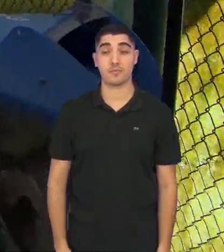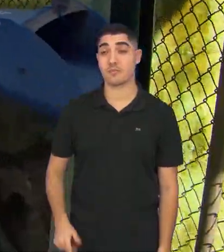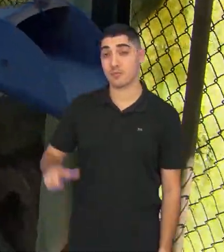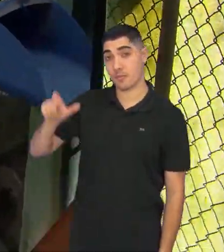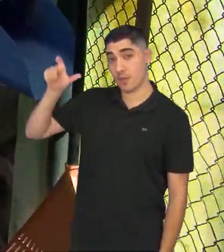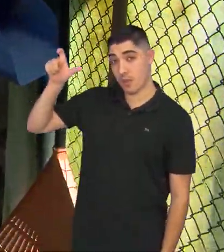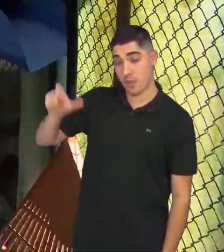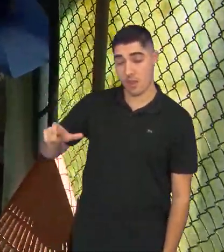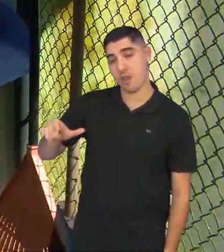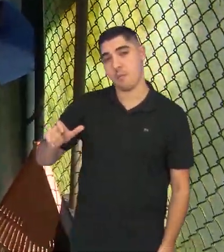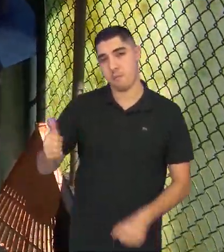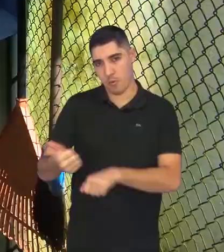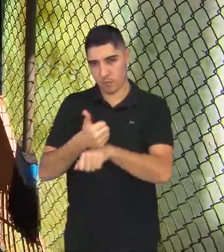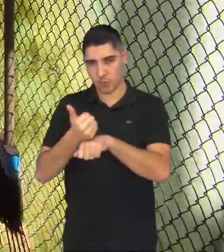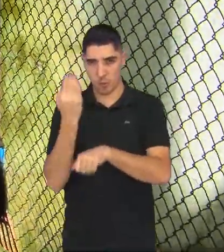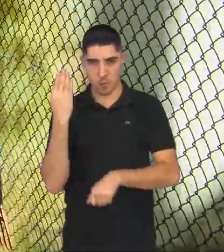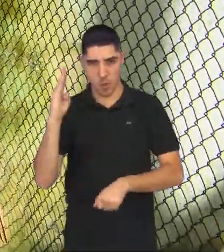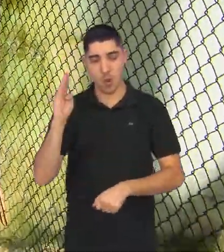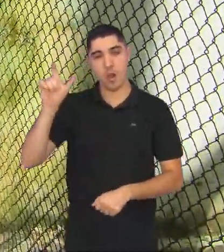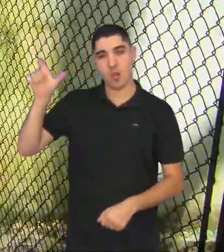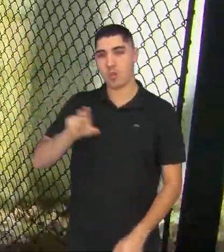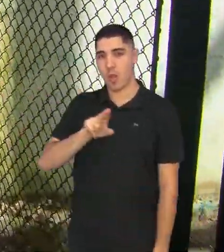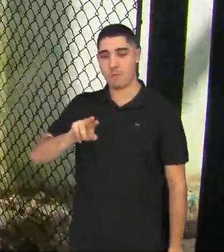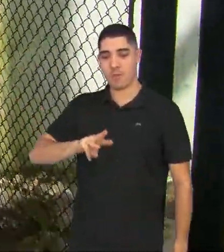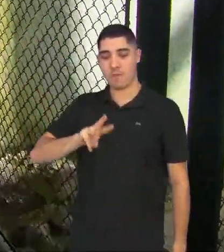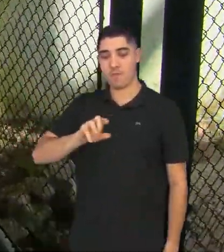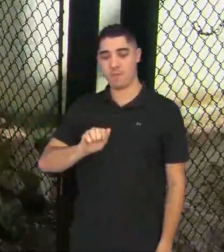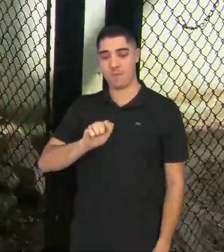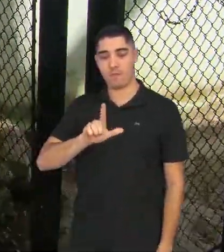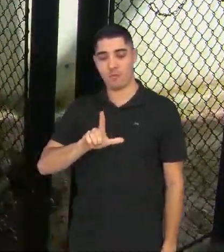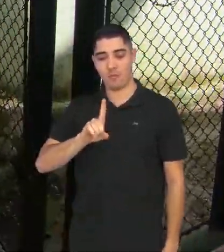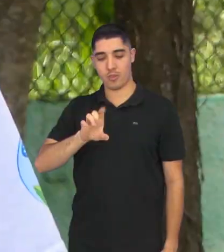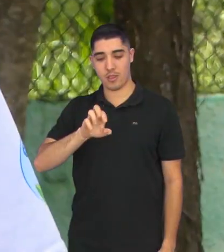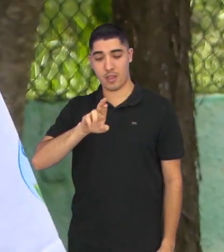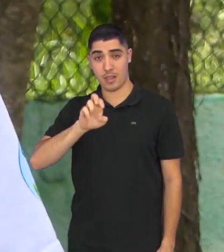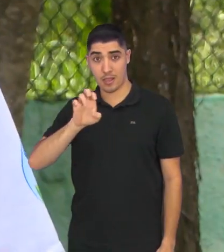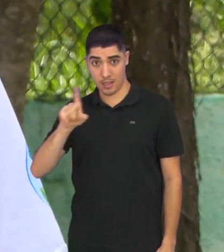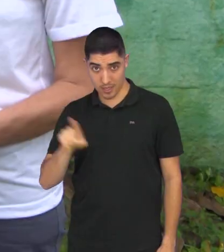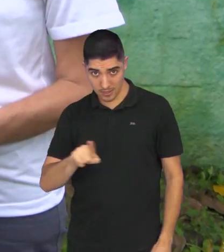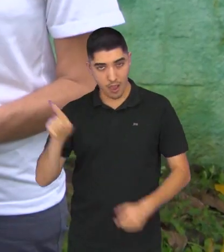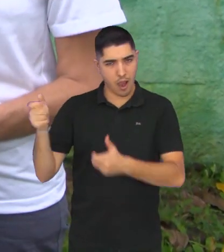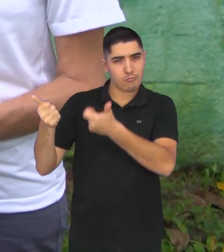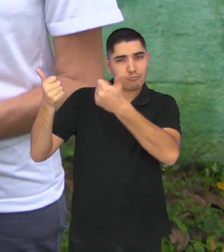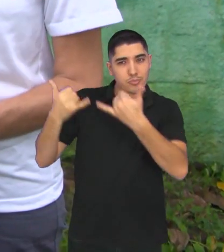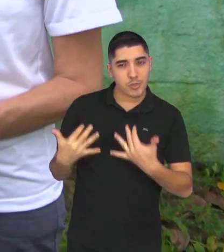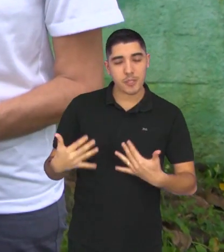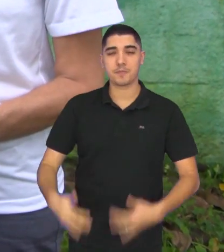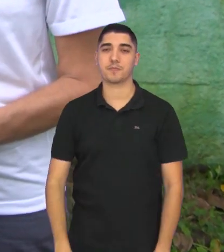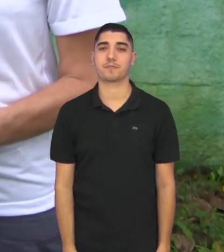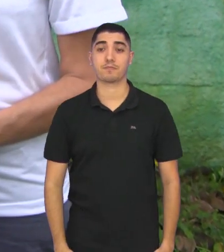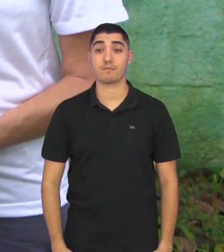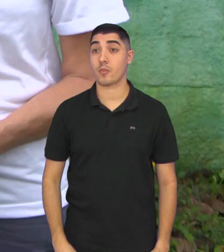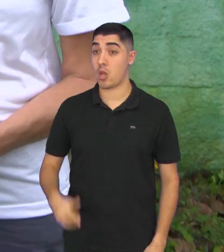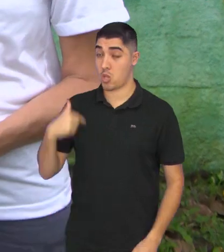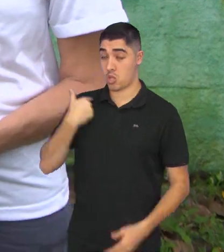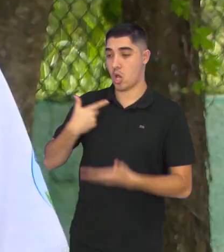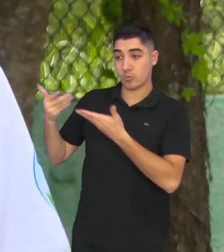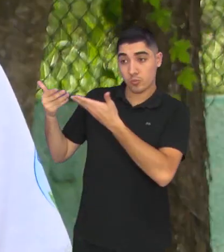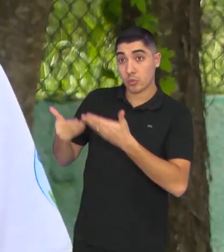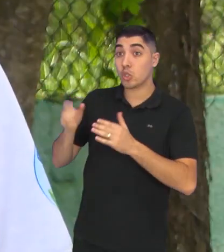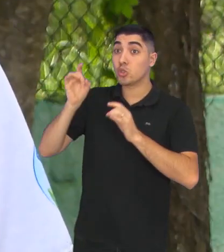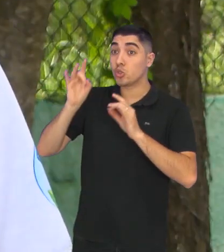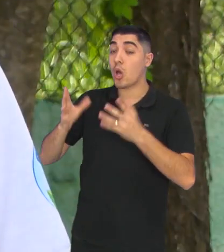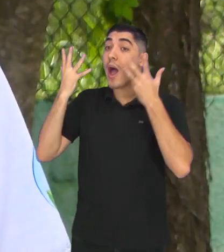A bióloga Valderez contou como tudo funciona por aqui. Nós recebemos animais silvestres, não recebemos